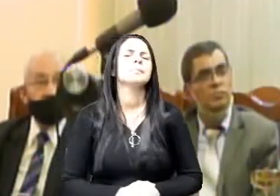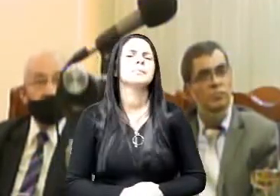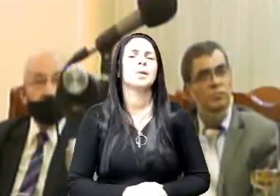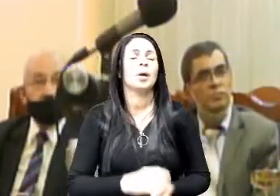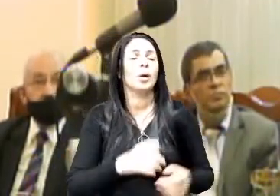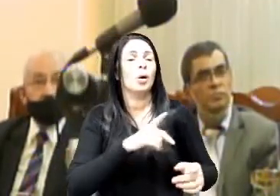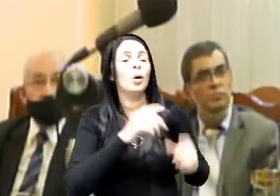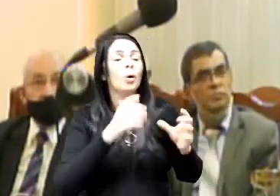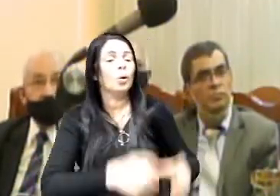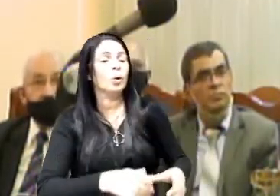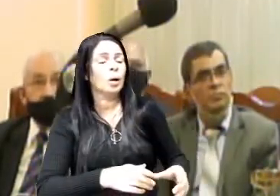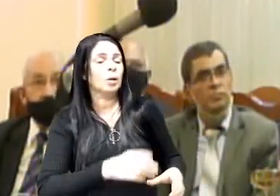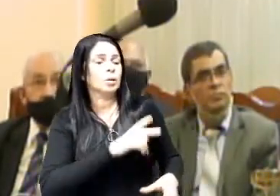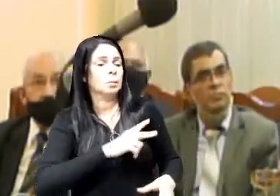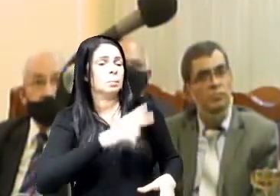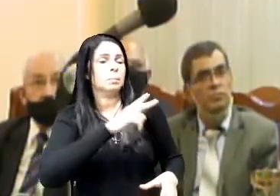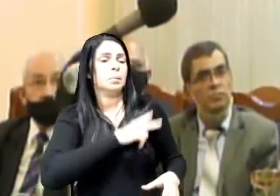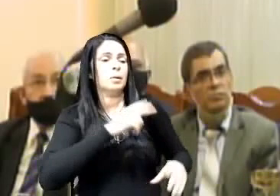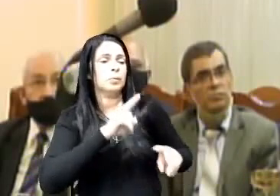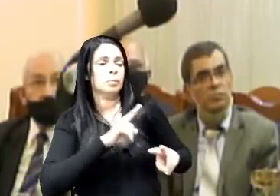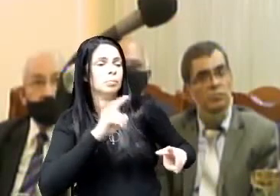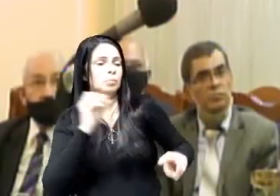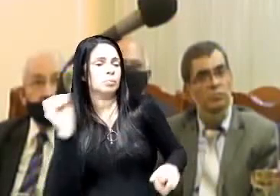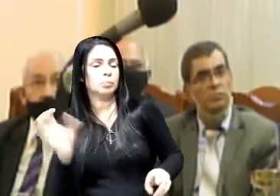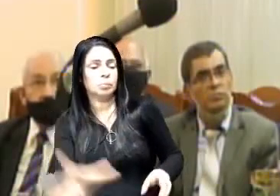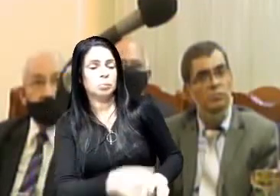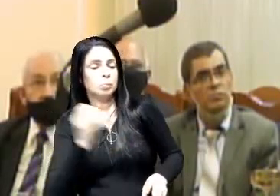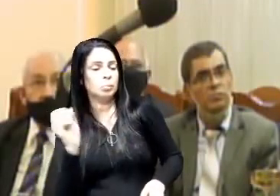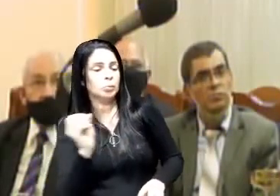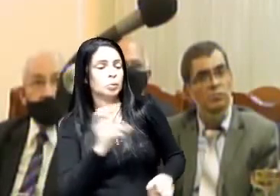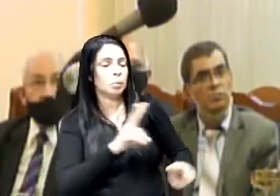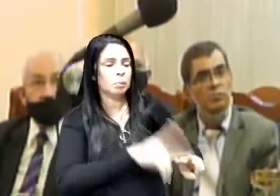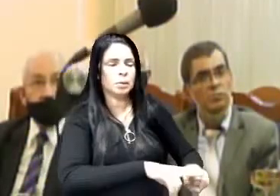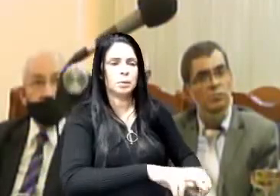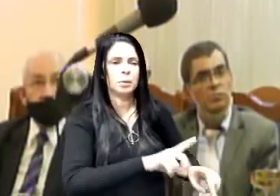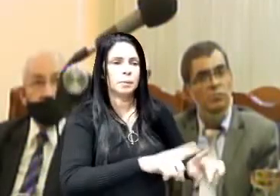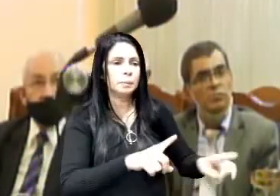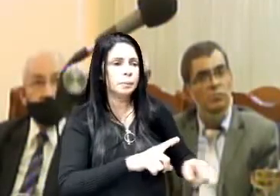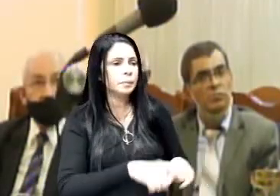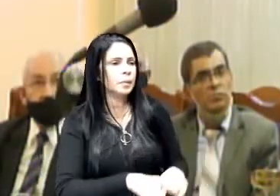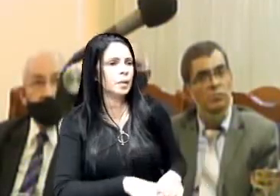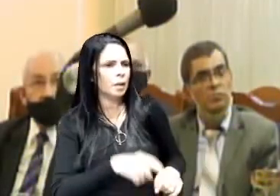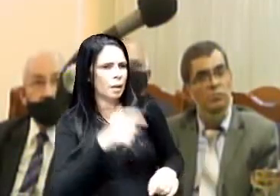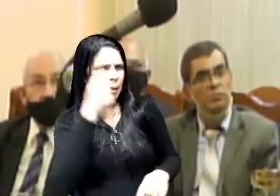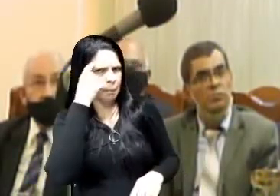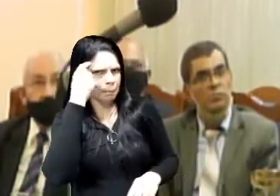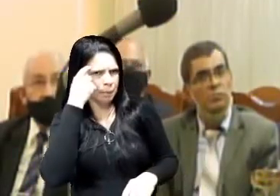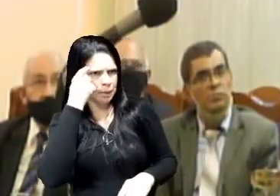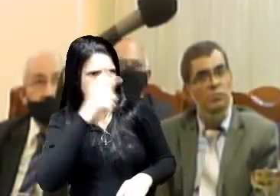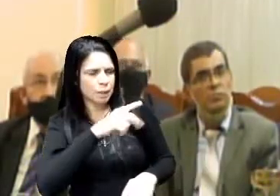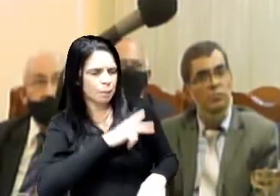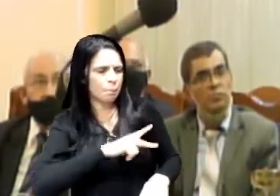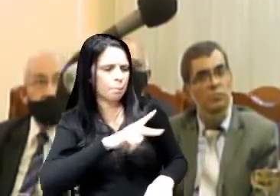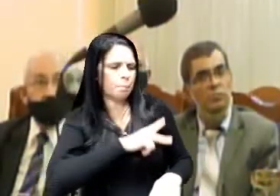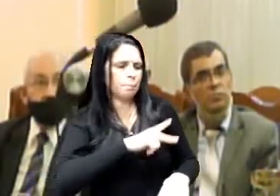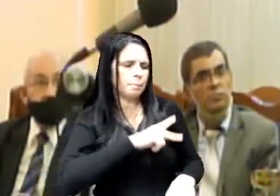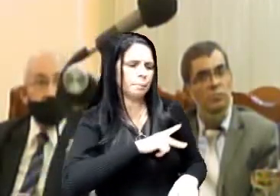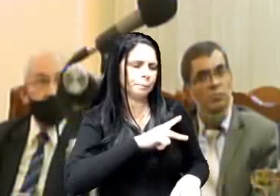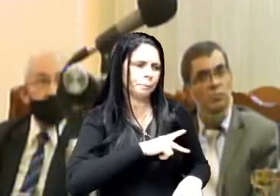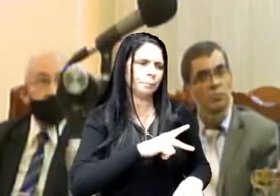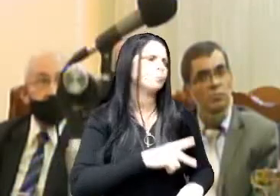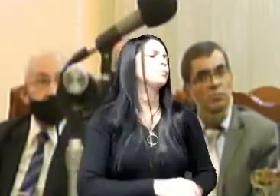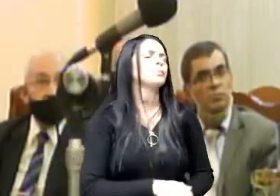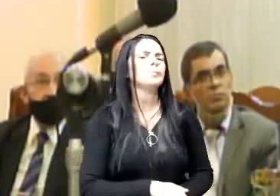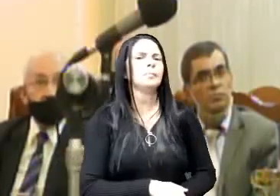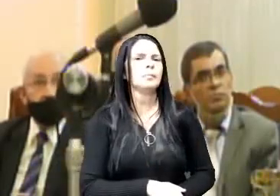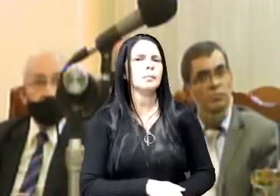preso. Mas pensa que ficou lá desmaiado, arriado, depois de apanhar até não aguentar. Mas não, quando chegaram lá, pode